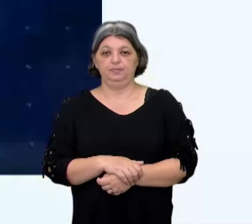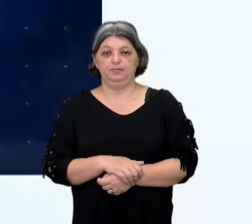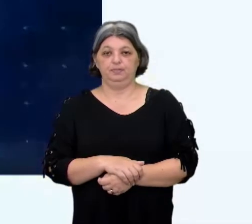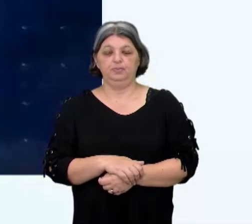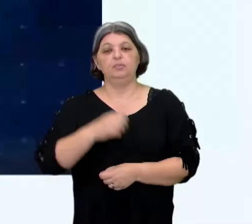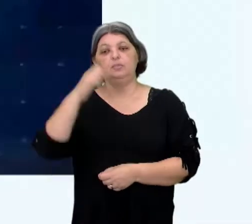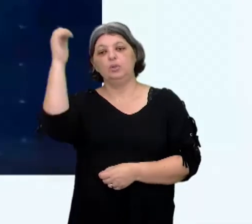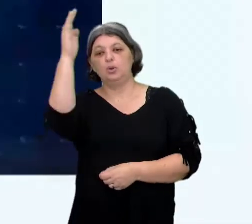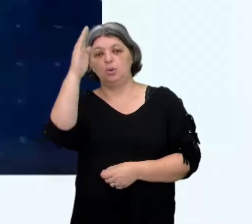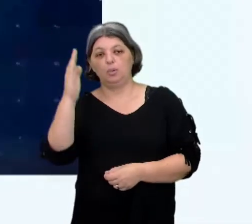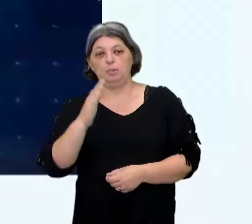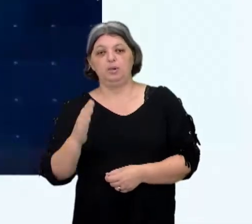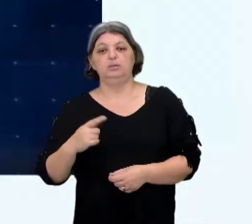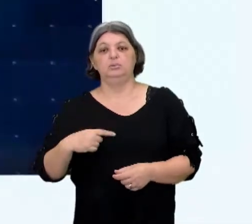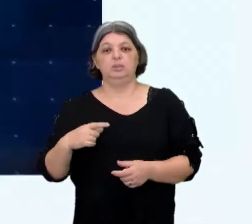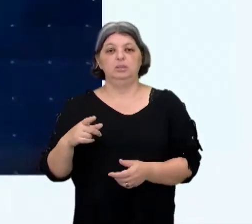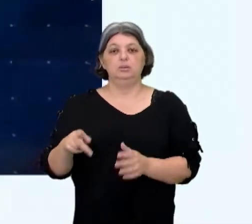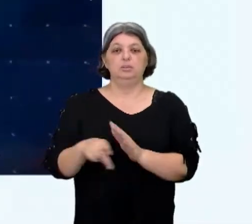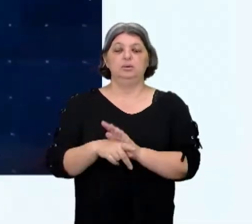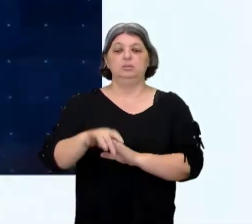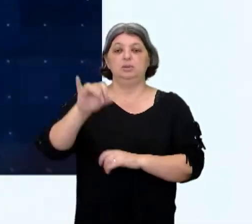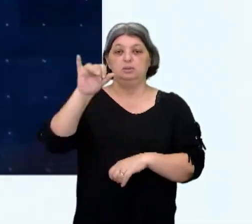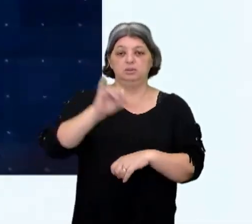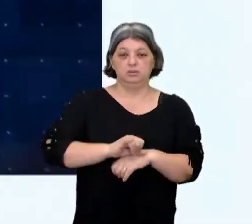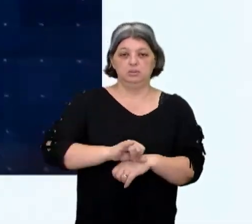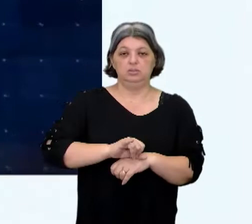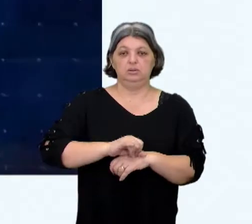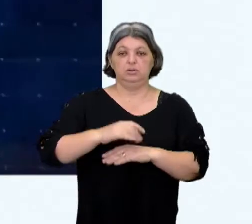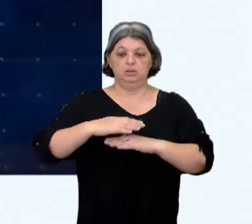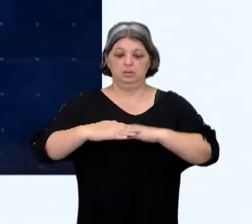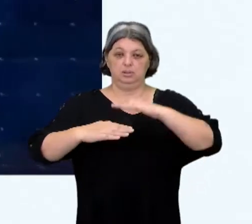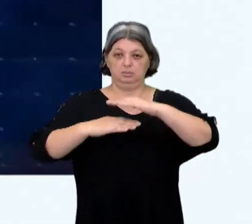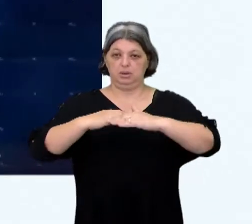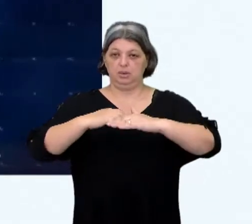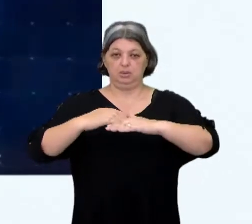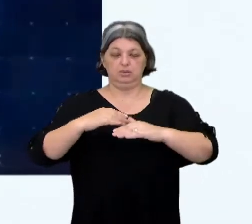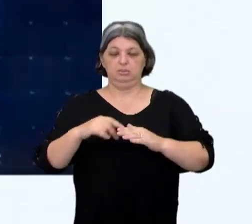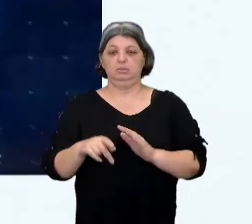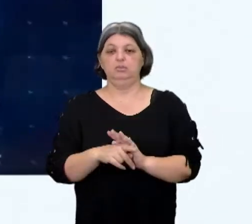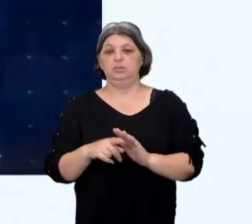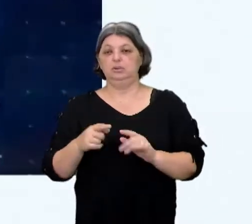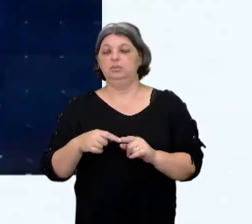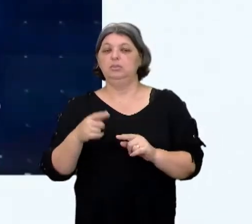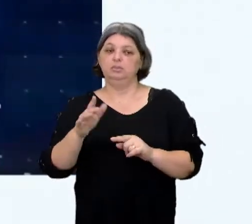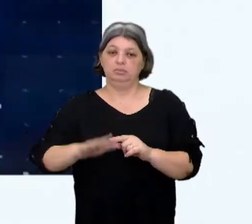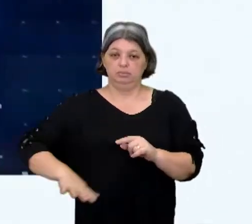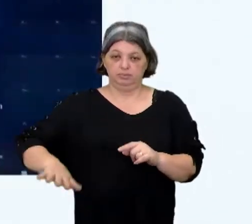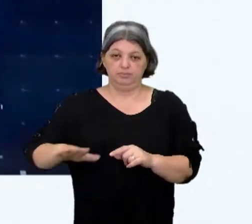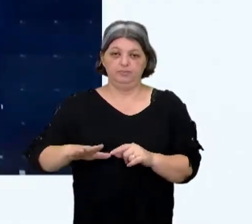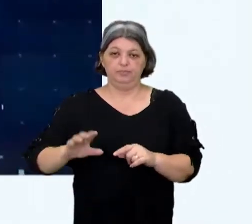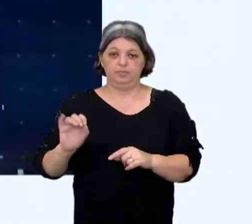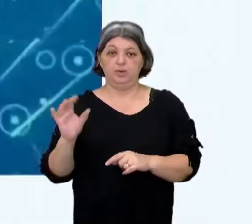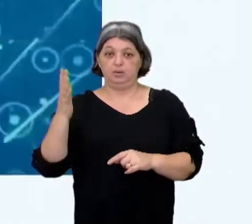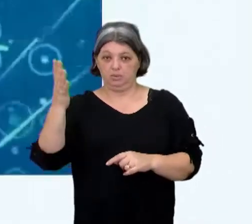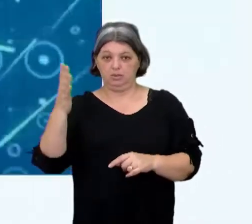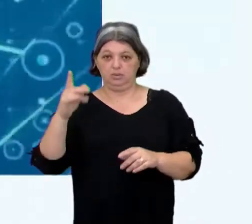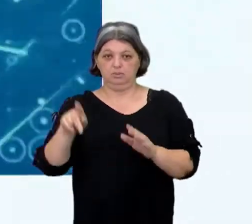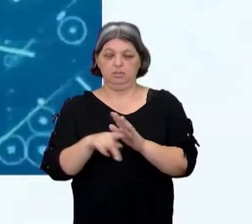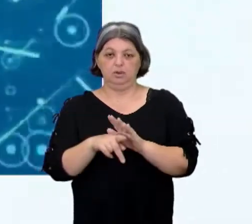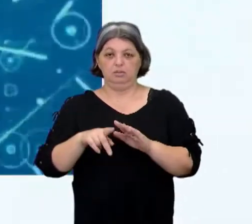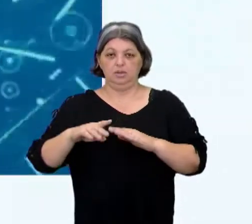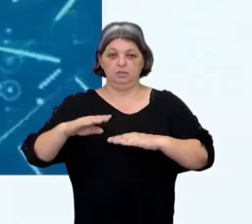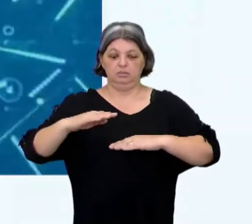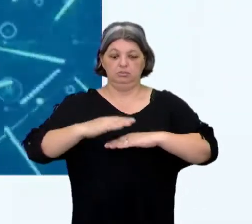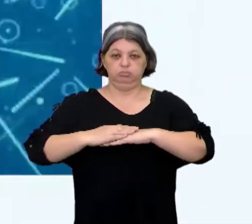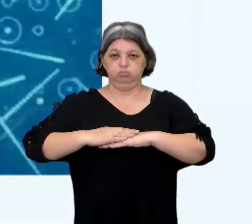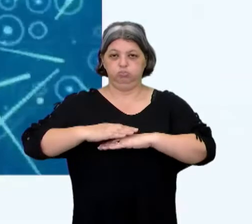O Brasil está situado no centro de uma placa tectônica e não nas extremidades onde geralmente ocorrem os choques. Mas essa